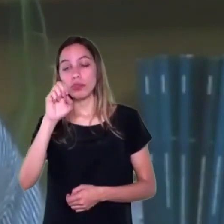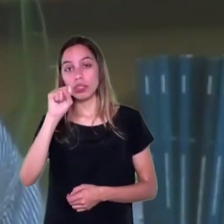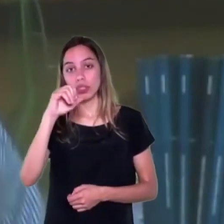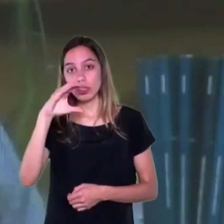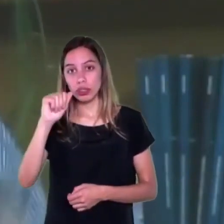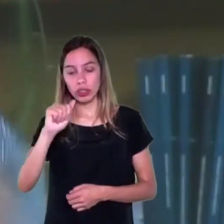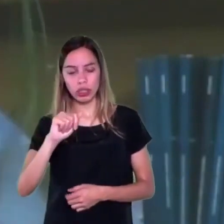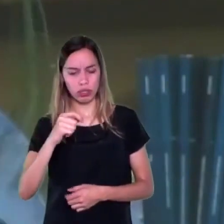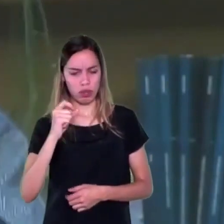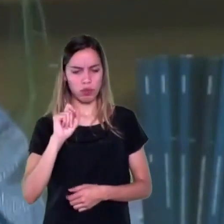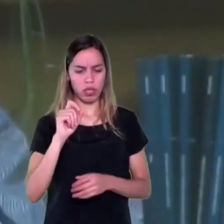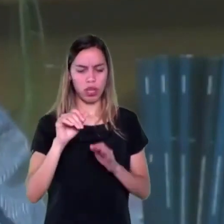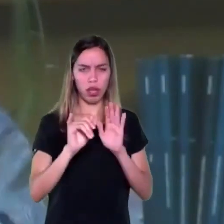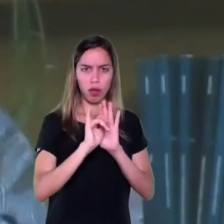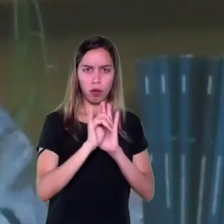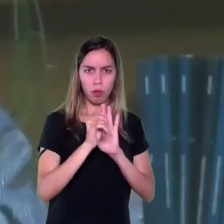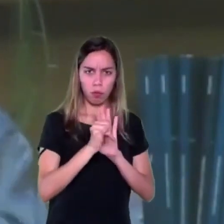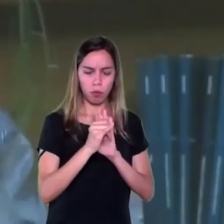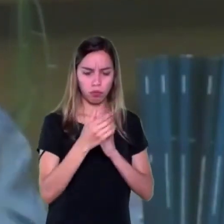feito